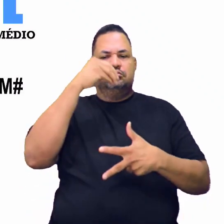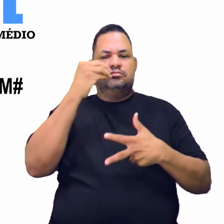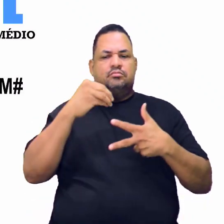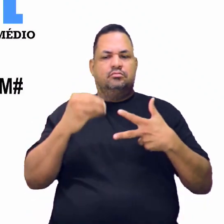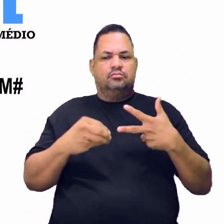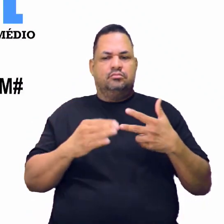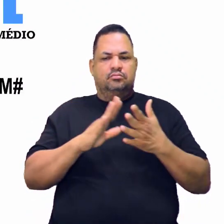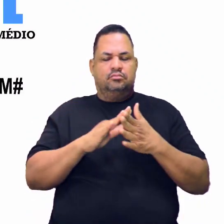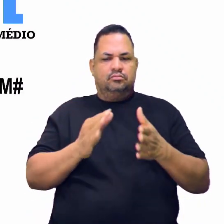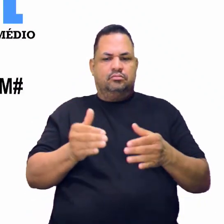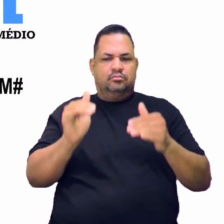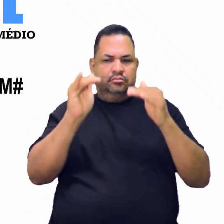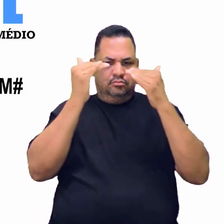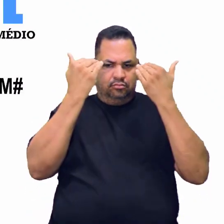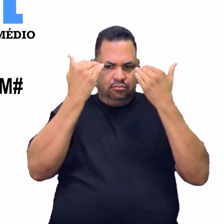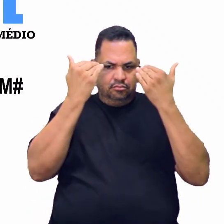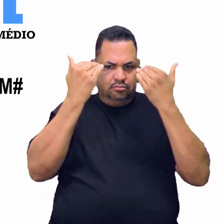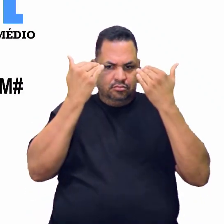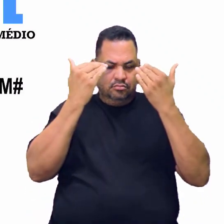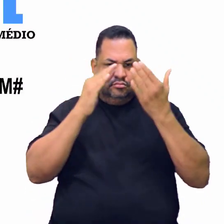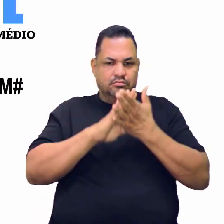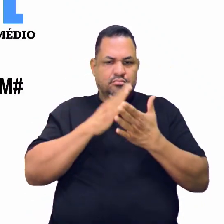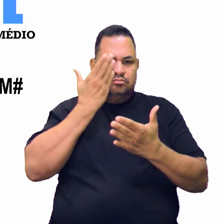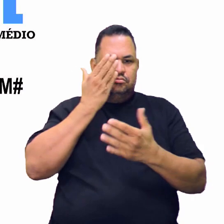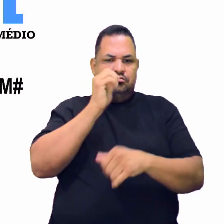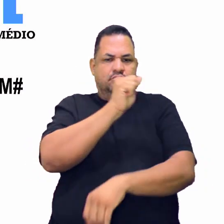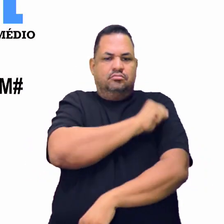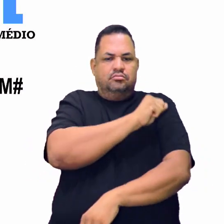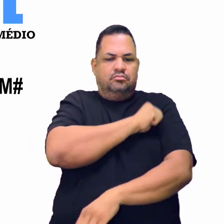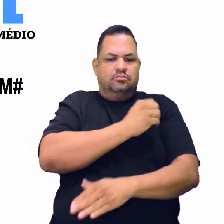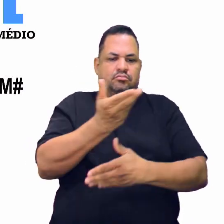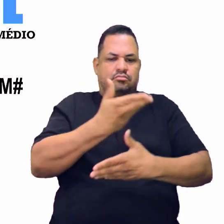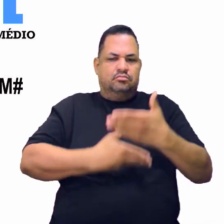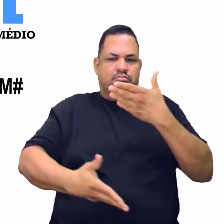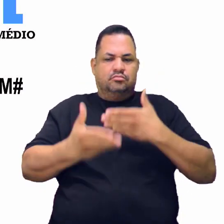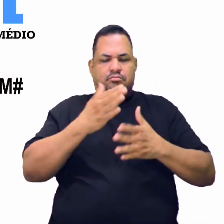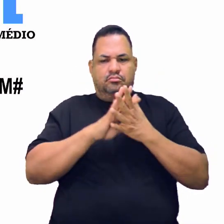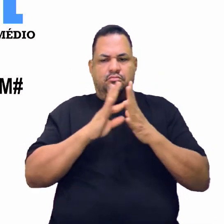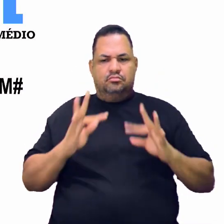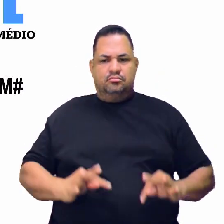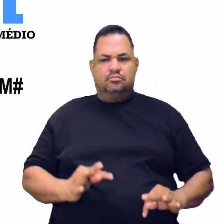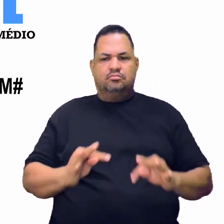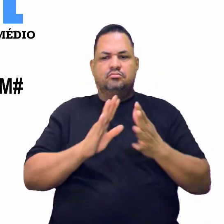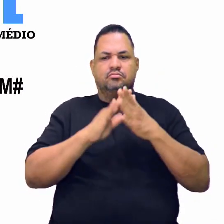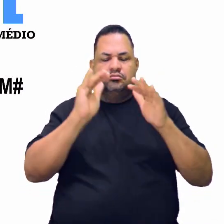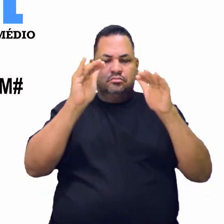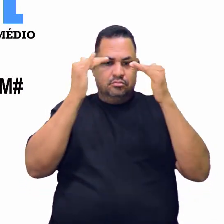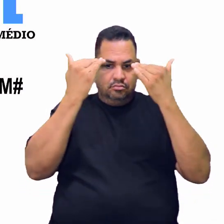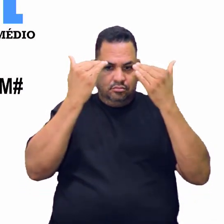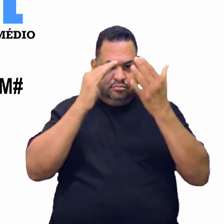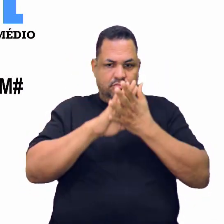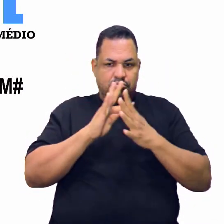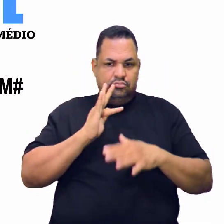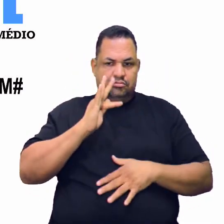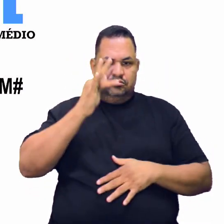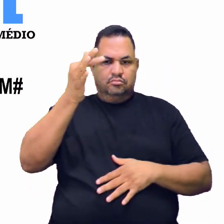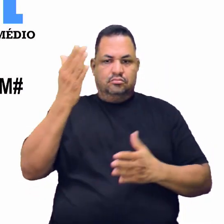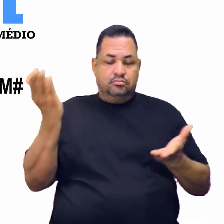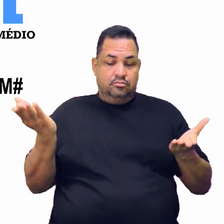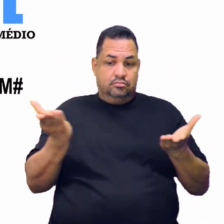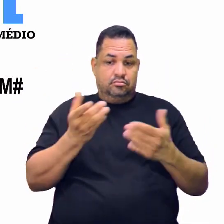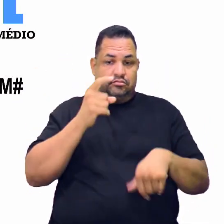Liga no Enem. Olha só, estudante da mediação tecnológica, presta atenção, que o futuro